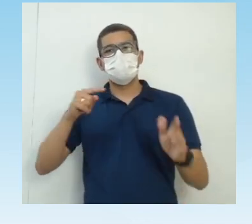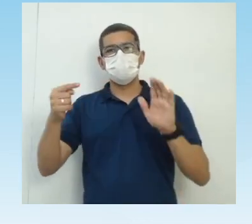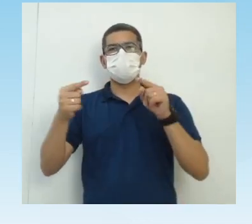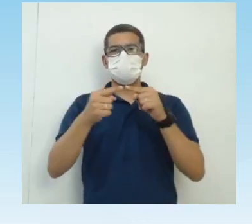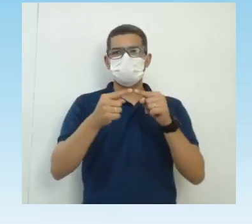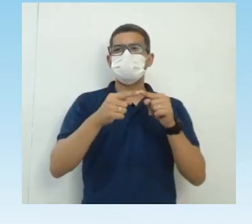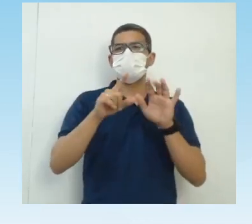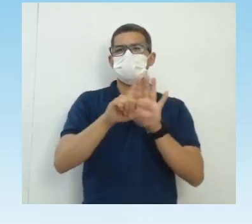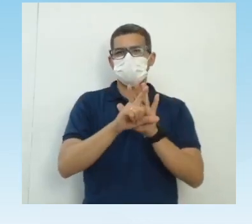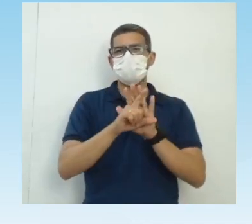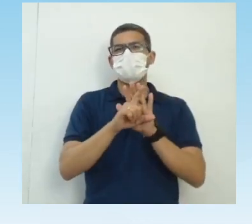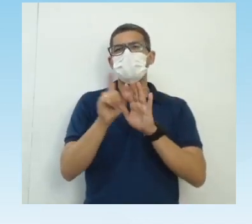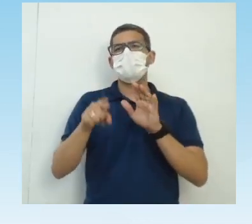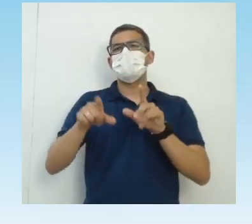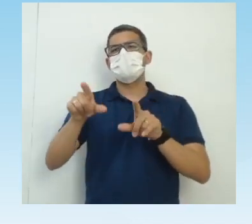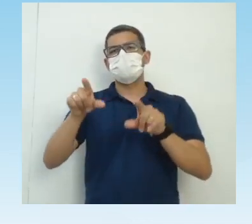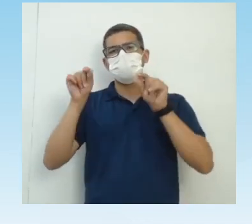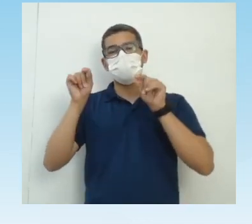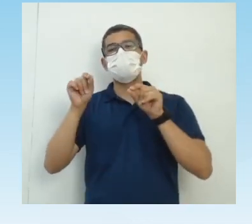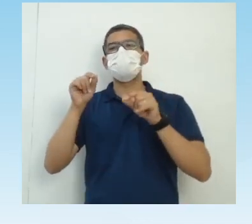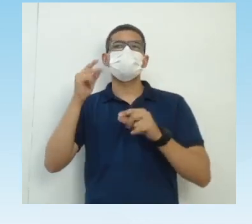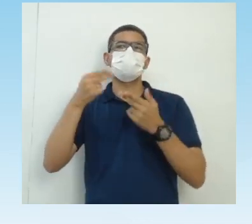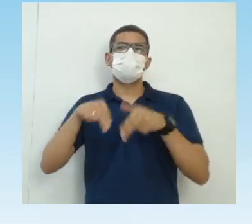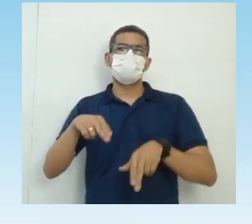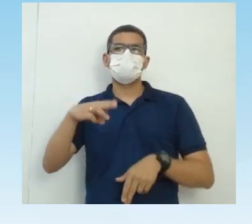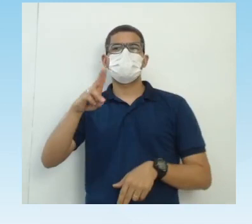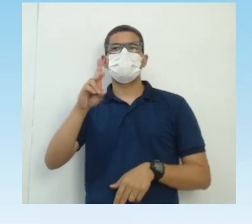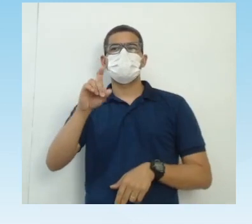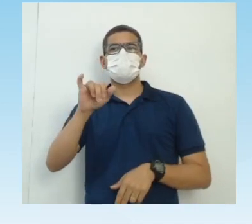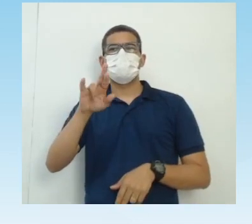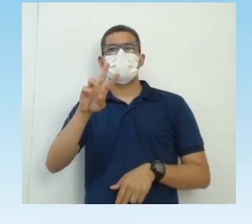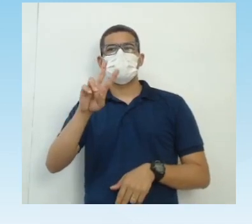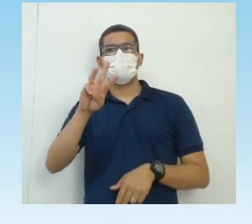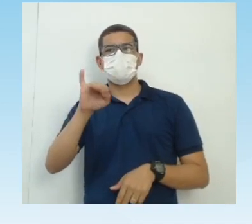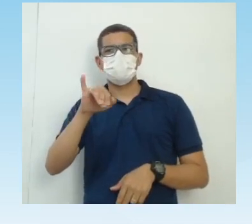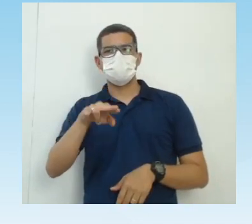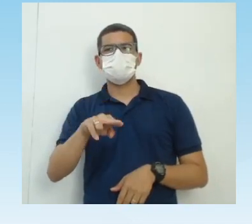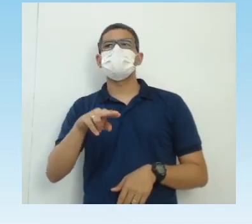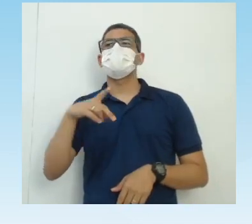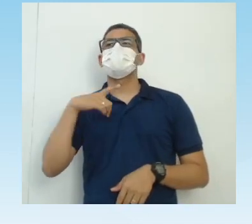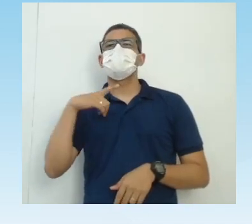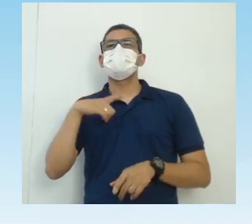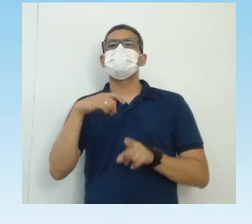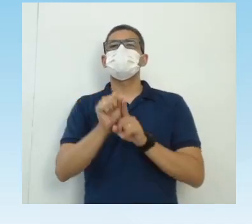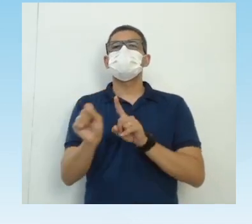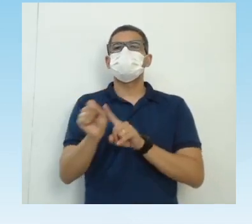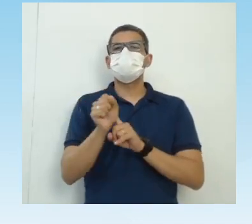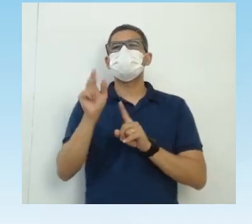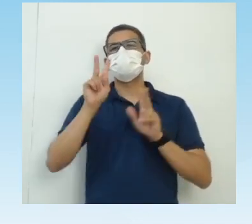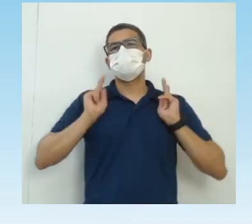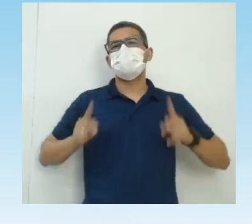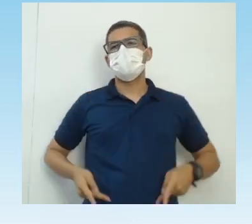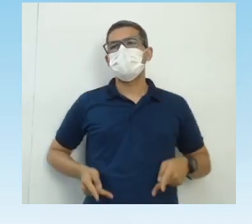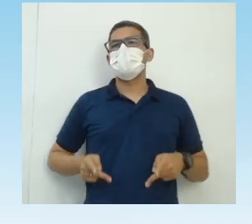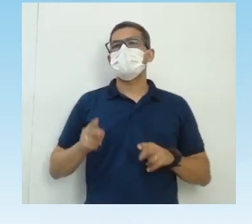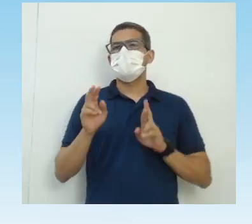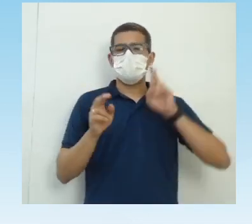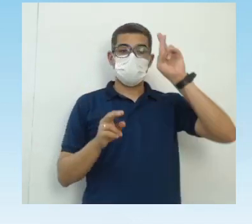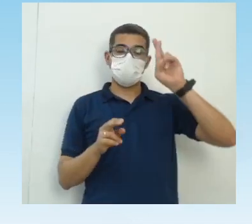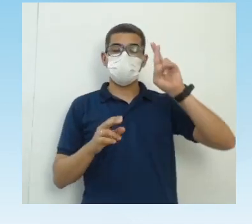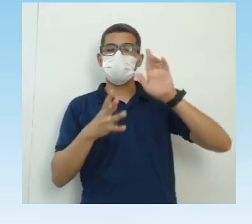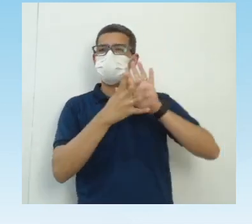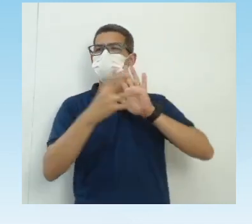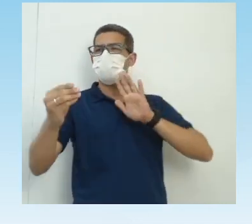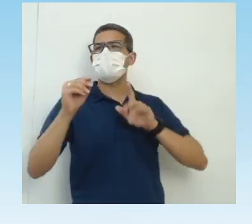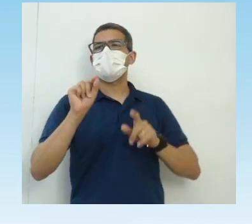seleção natural de Darwin, na vida e na sociedade humana. Seu grande mentor foi o filósofo inglês Herbert Spencer, criador